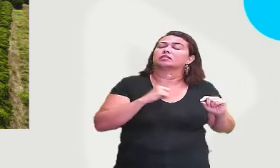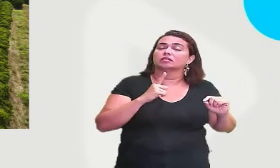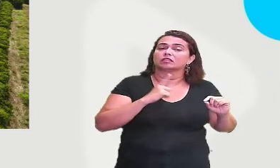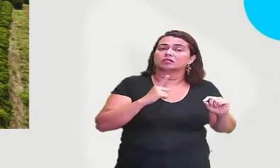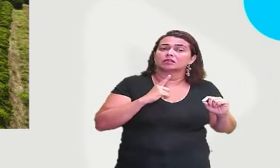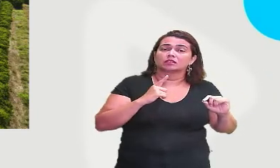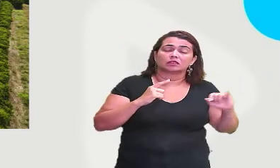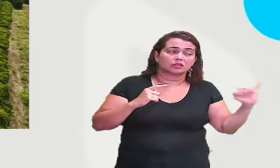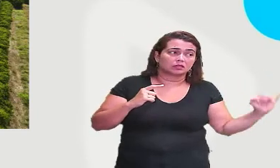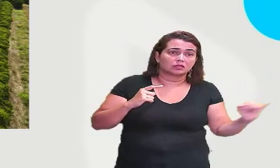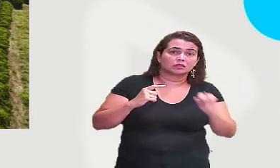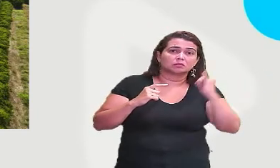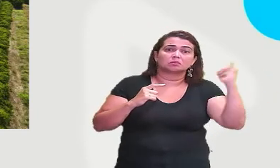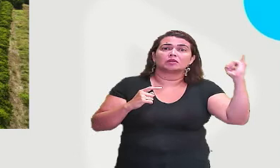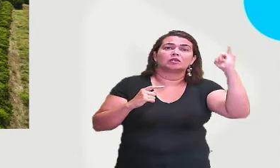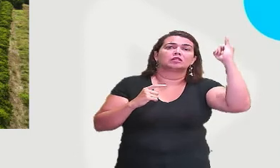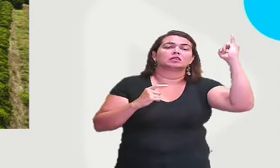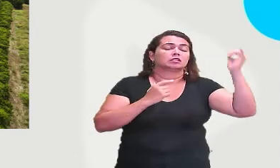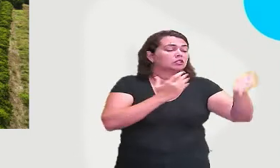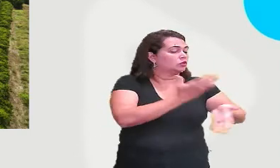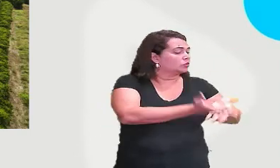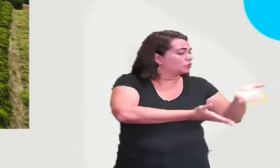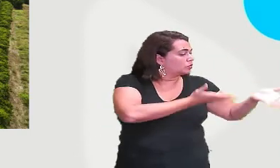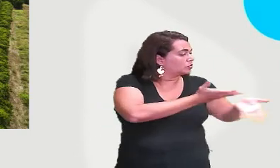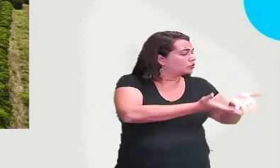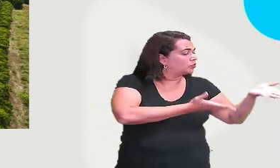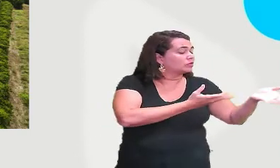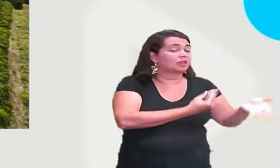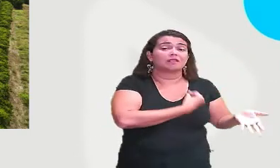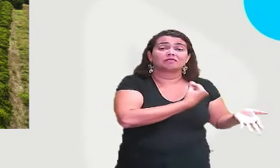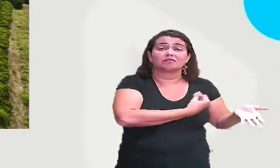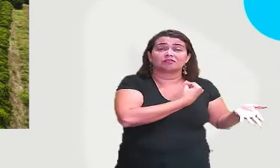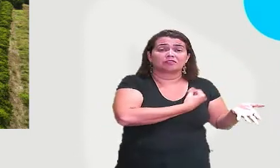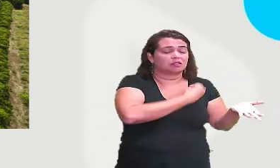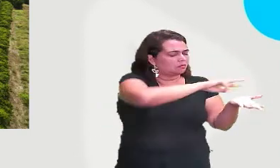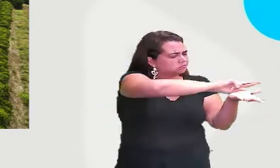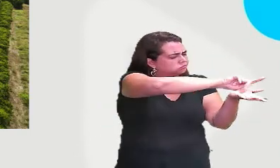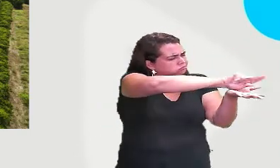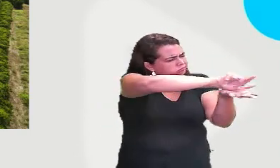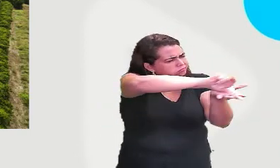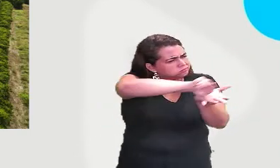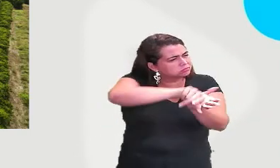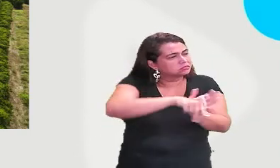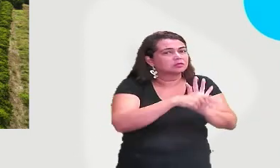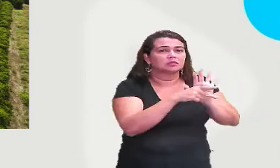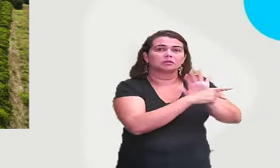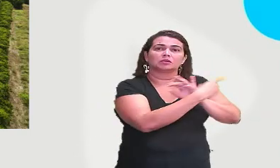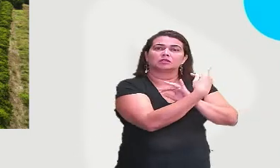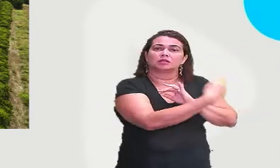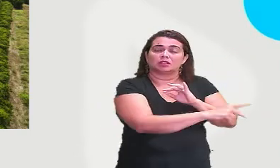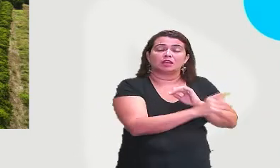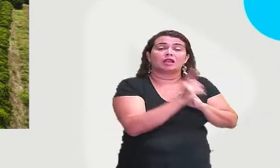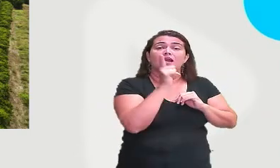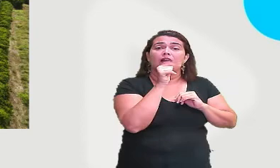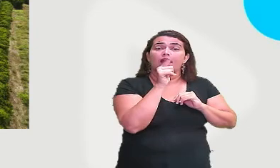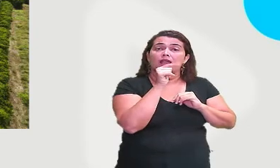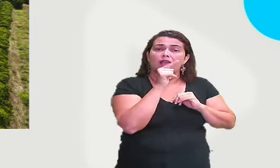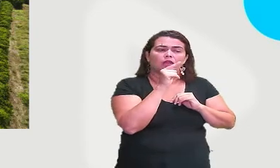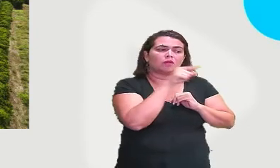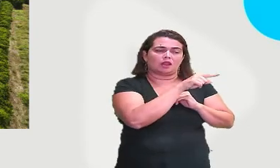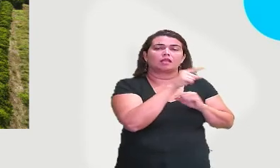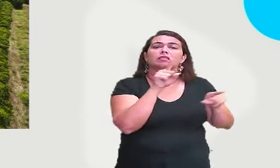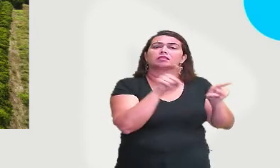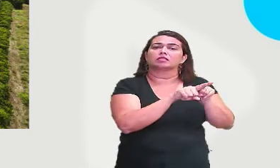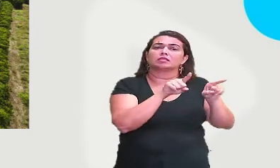de preservar a biodiversidade de um determinado local, garantir a qualidade da água e manter as